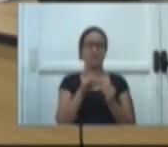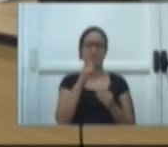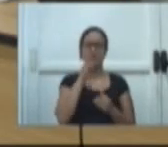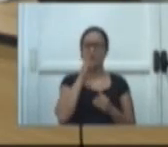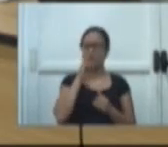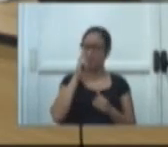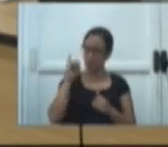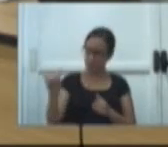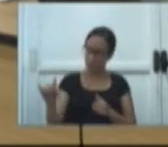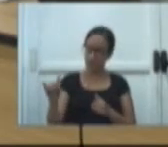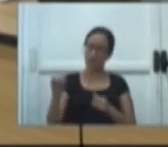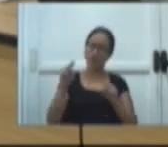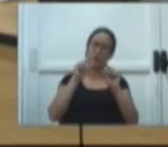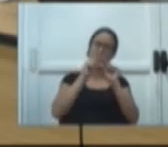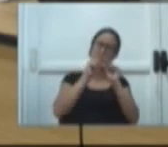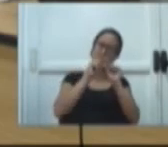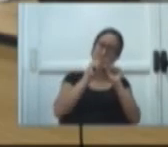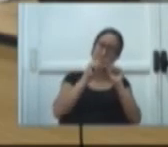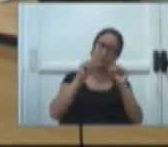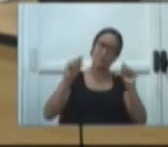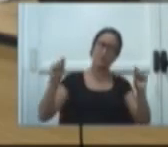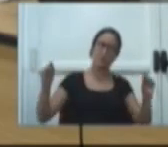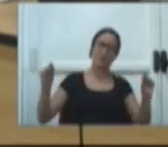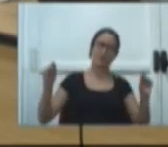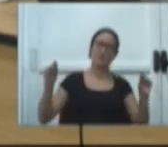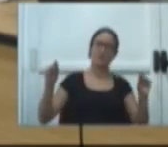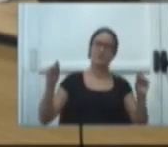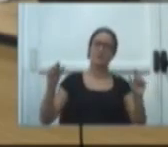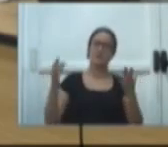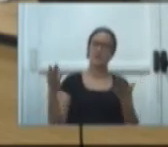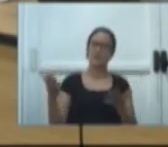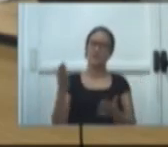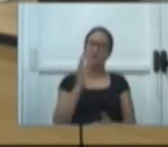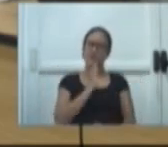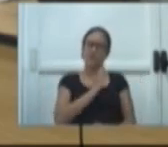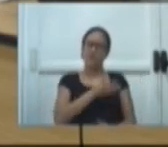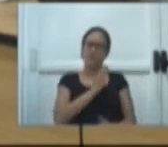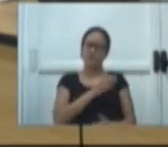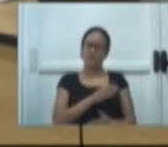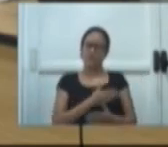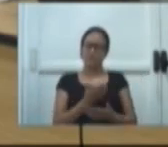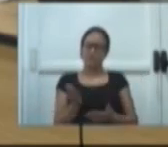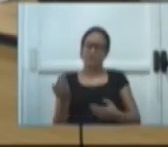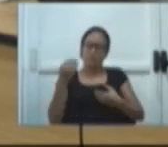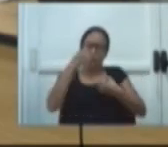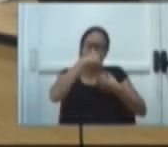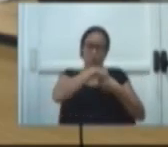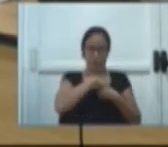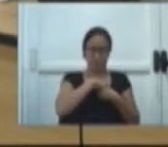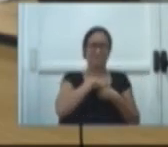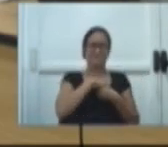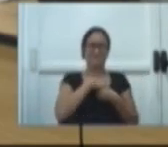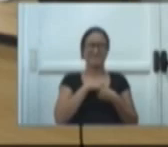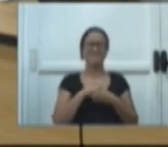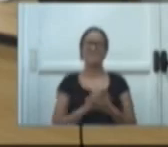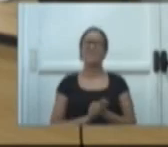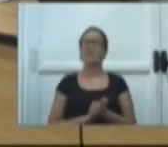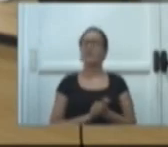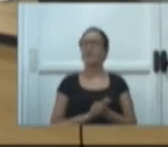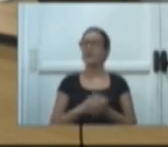no coração, não é? Além dos nossos agradecimentos, de tudo que o senhor tem feito pela nossa